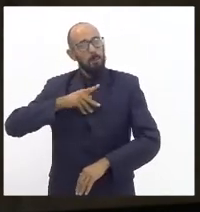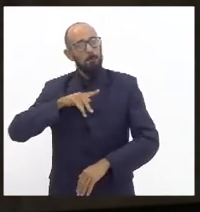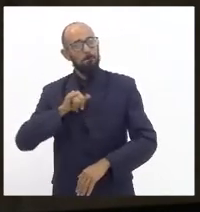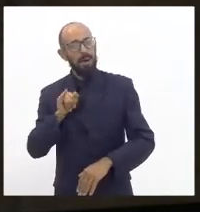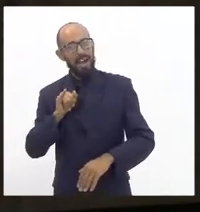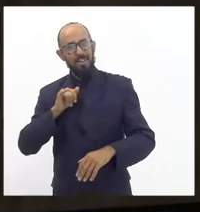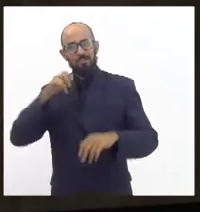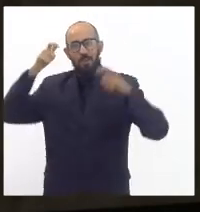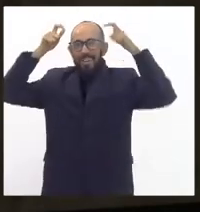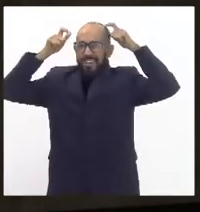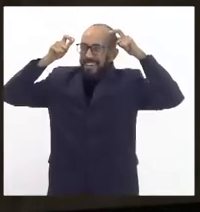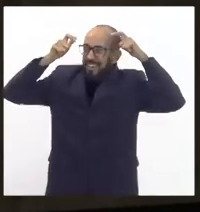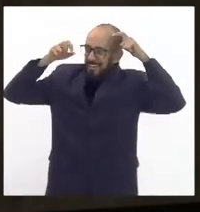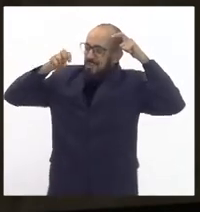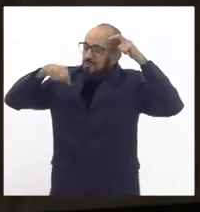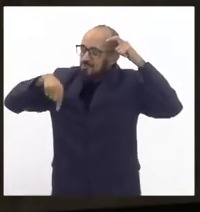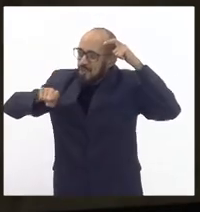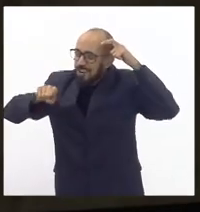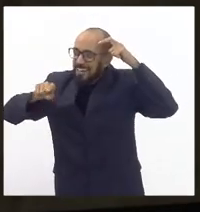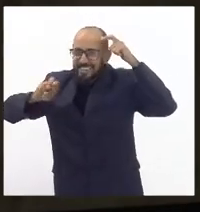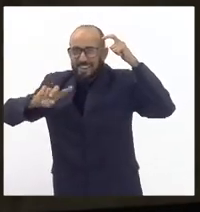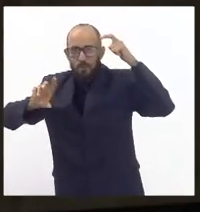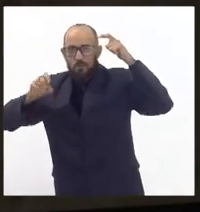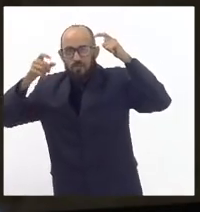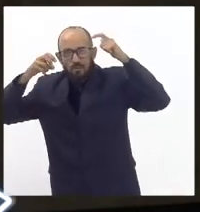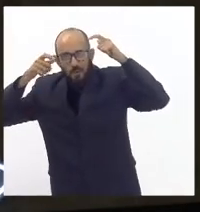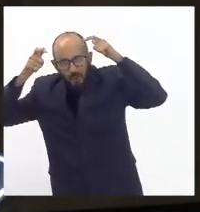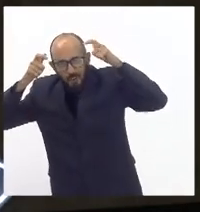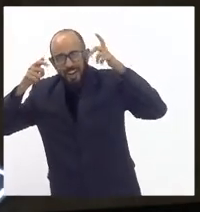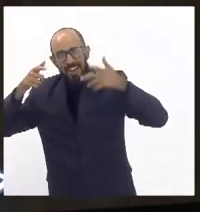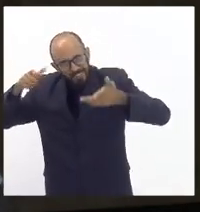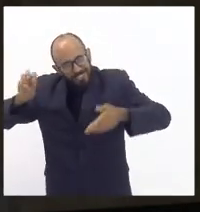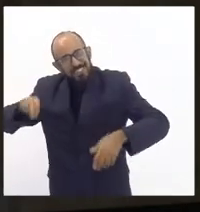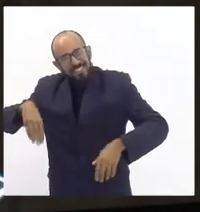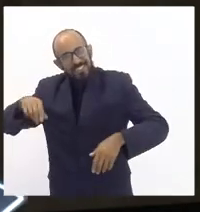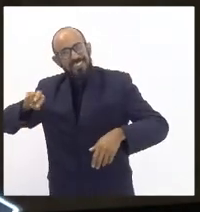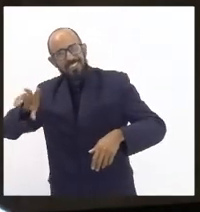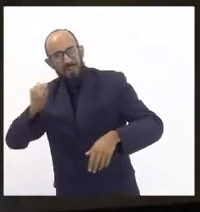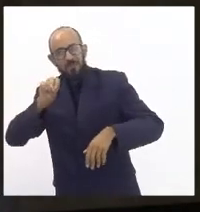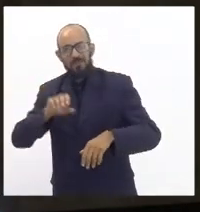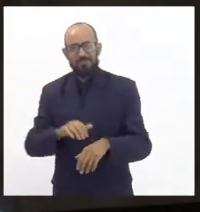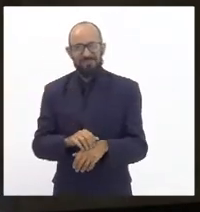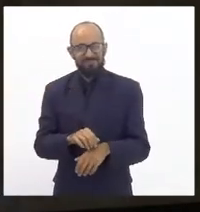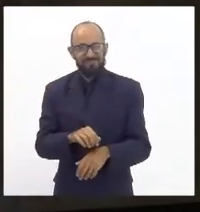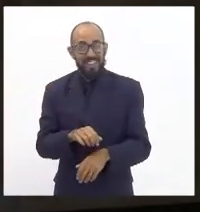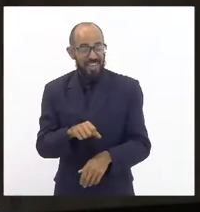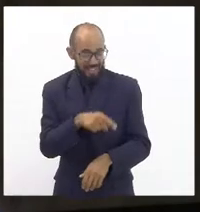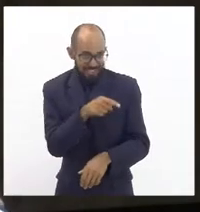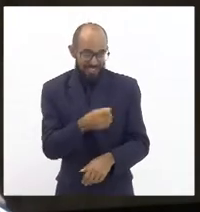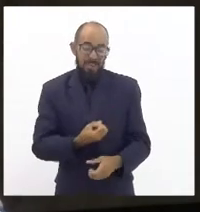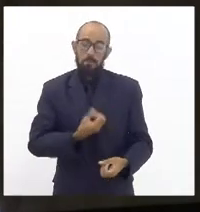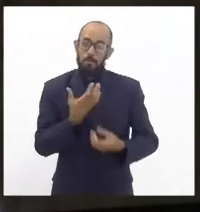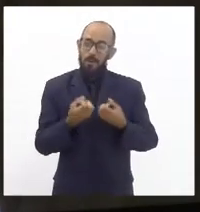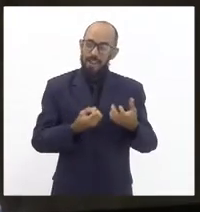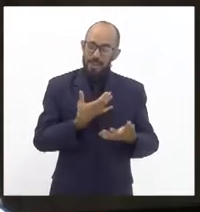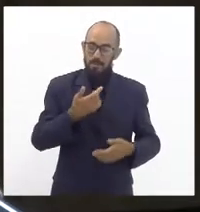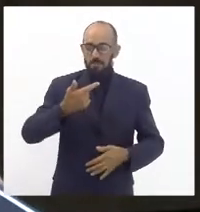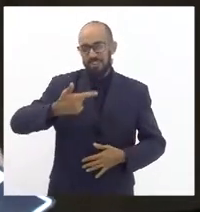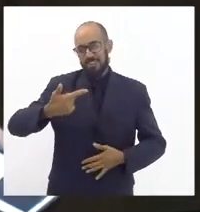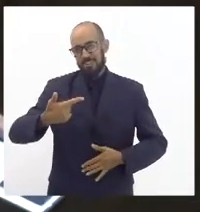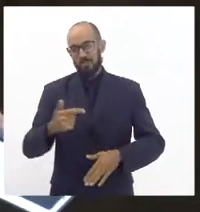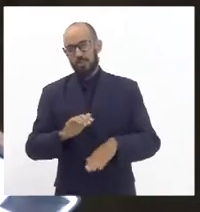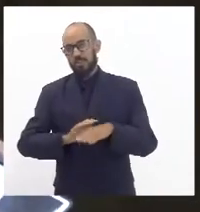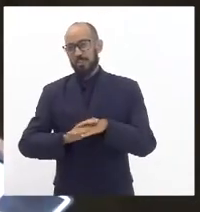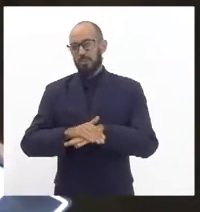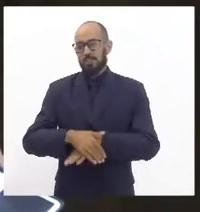não foi foi não foi este poema foi dito na segunda noite